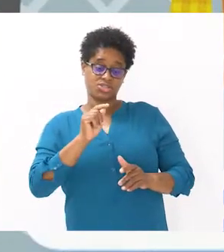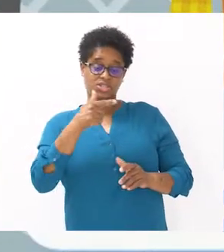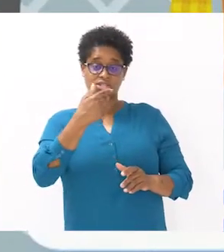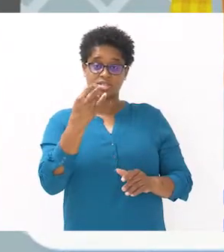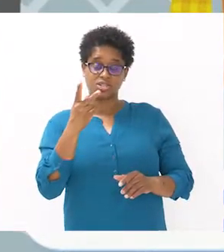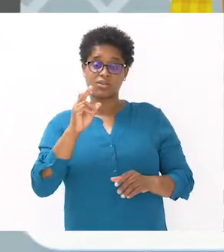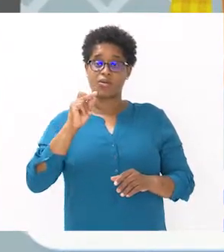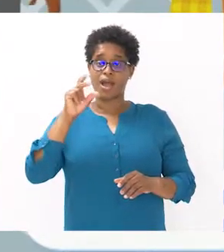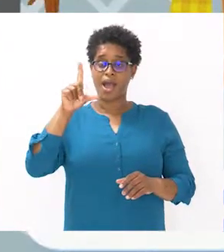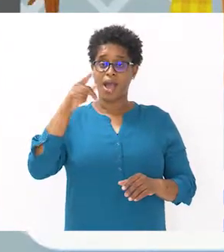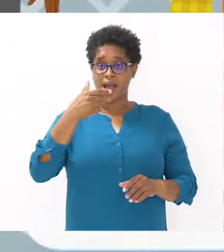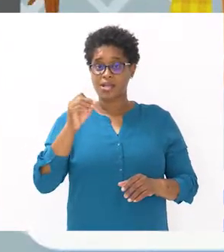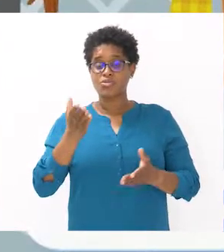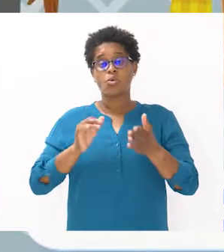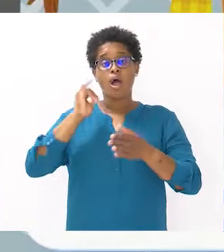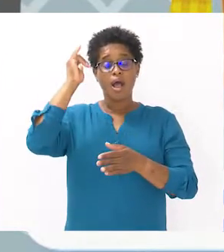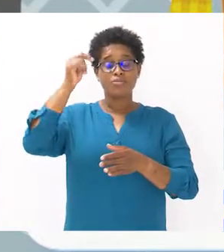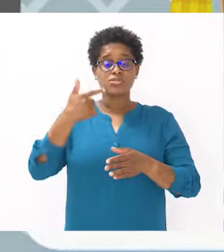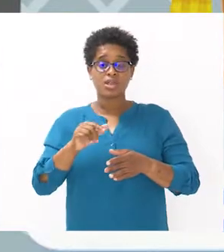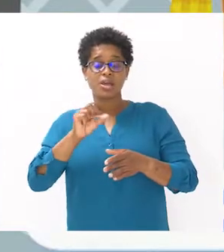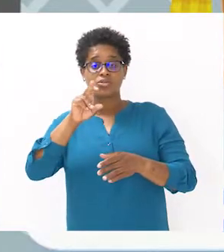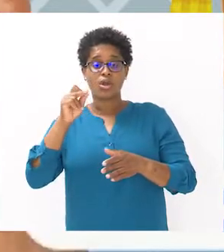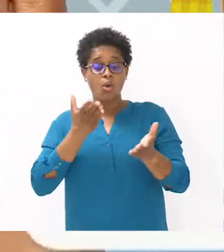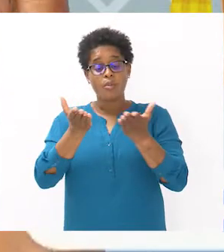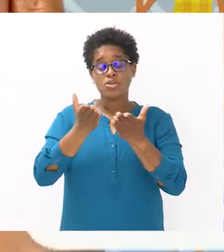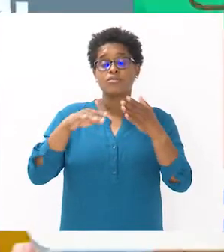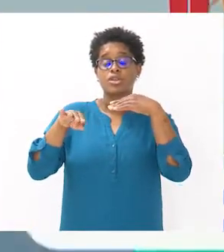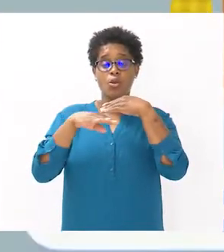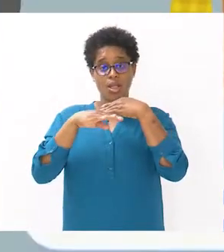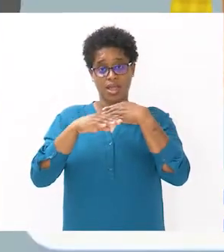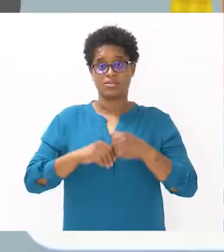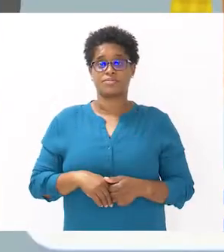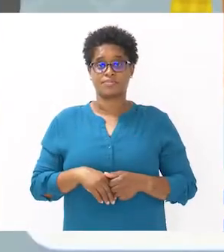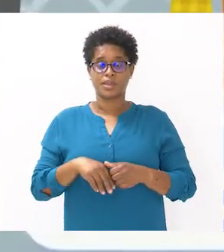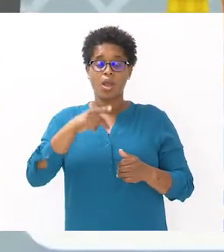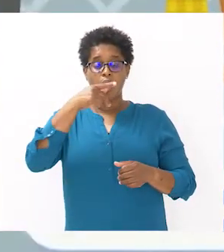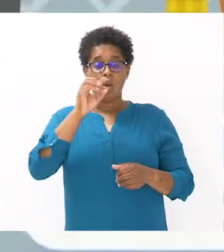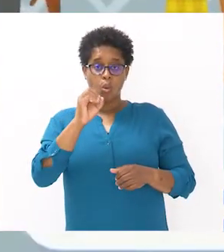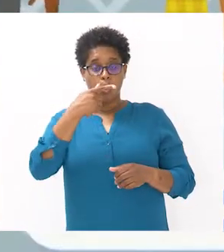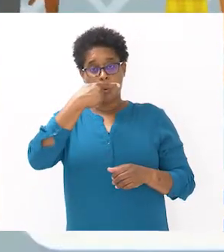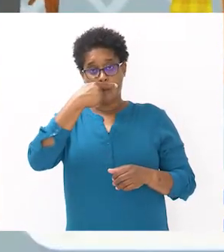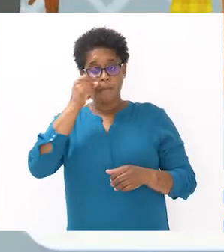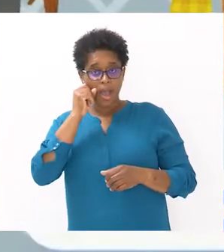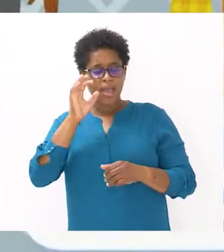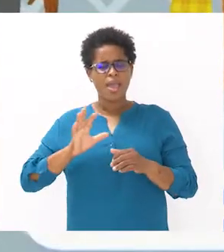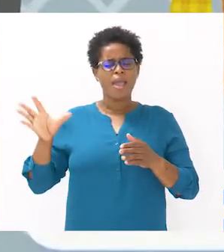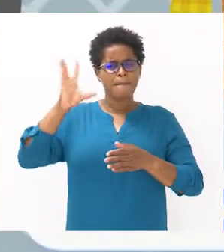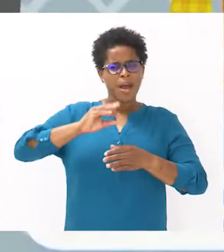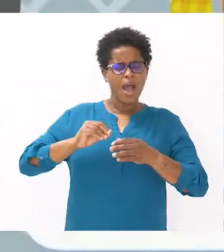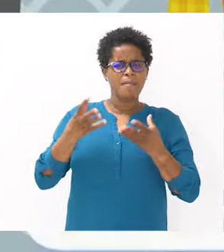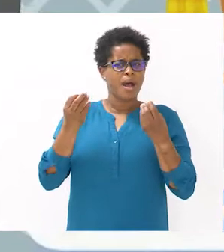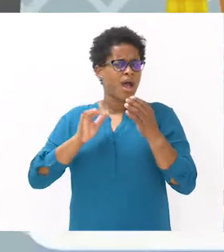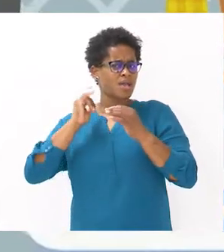alto está no grau comparativo de igualdade. O pai é mais alto do que o